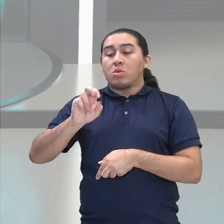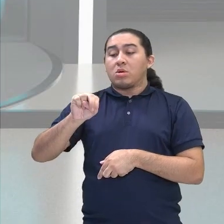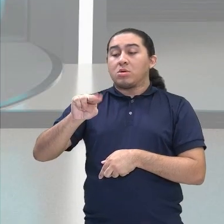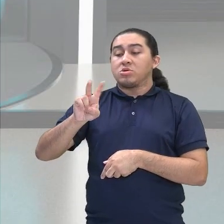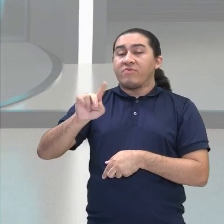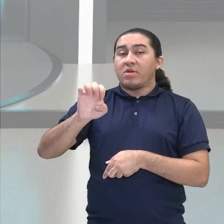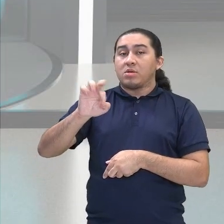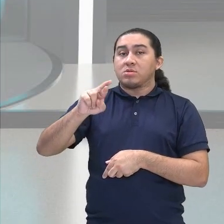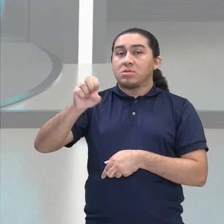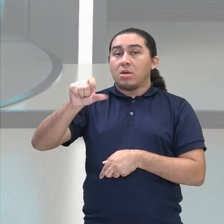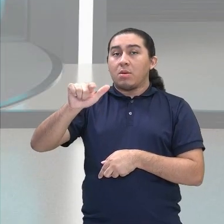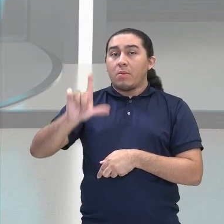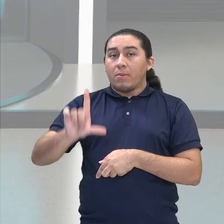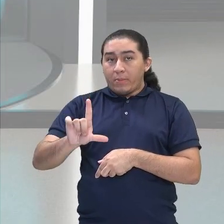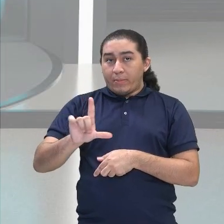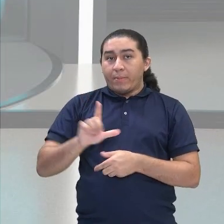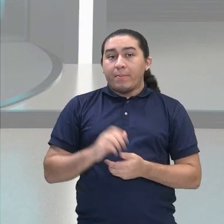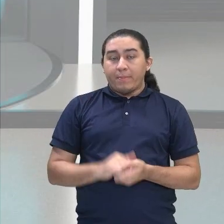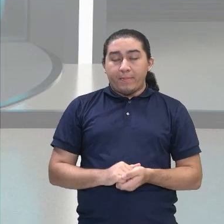Percebe?